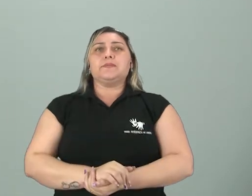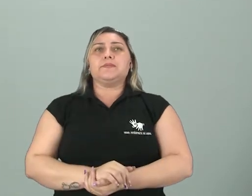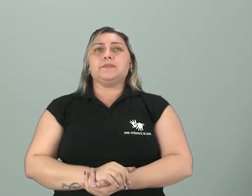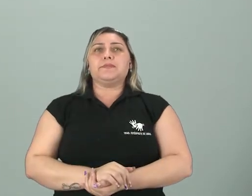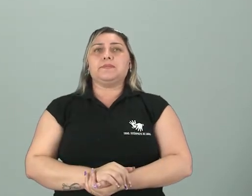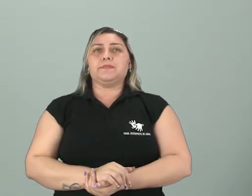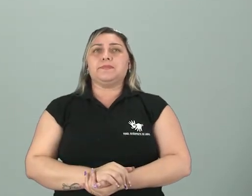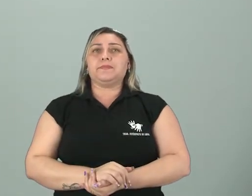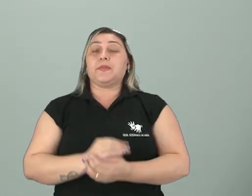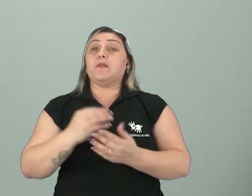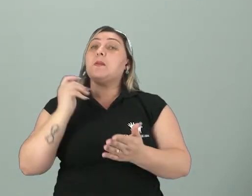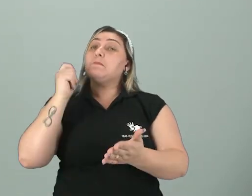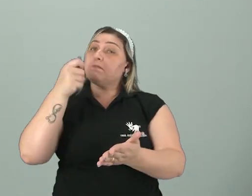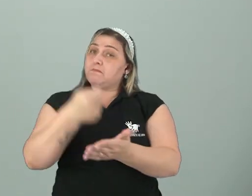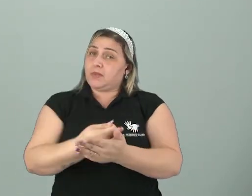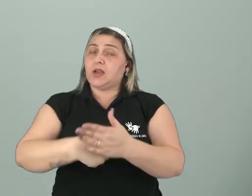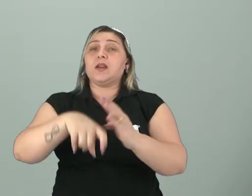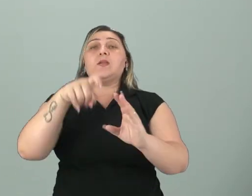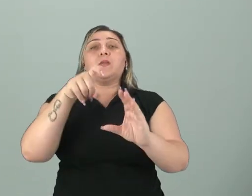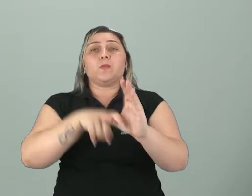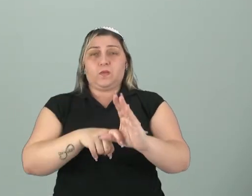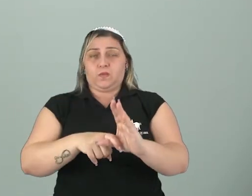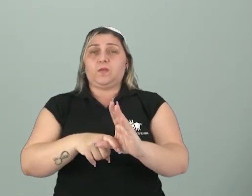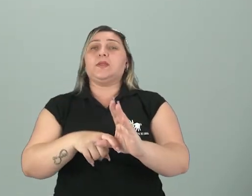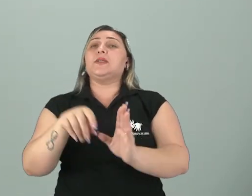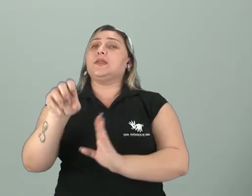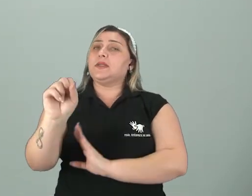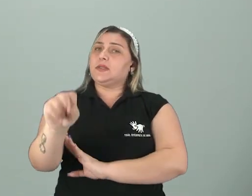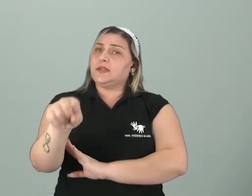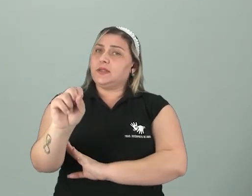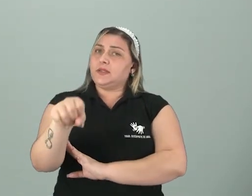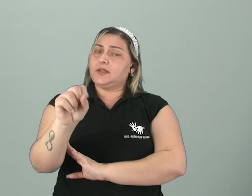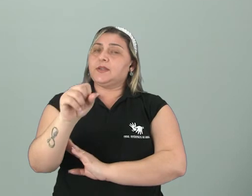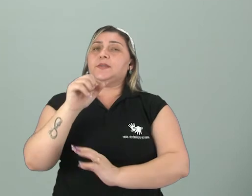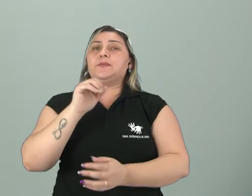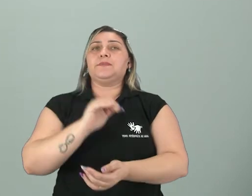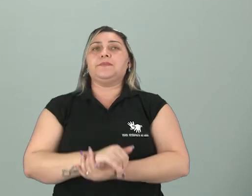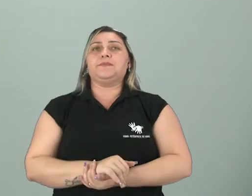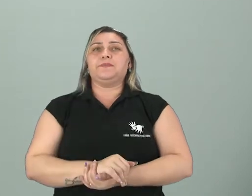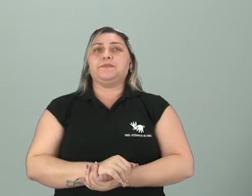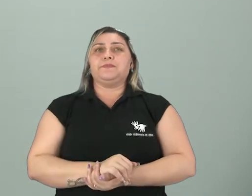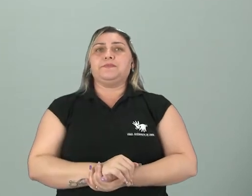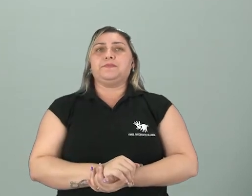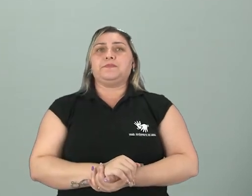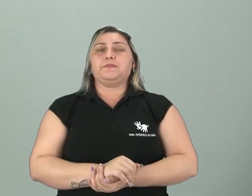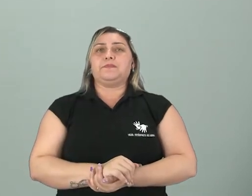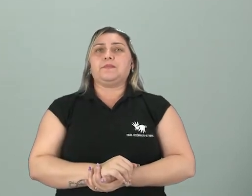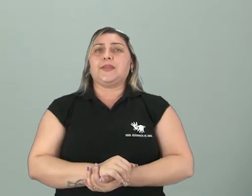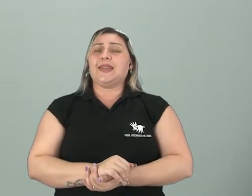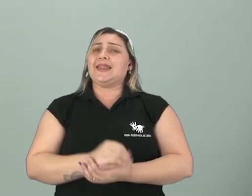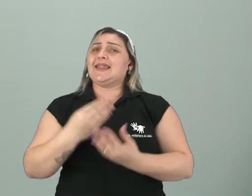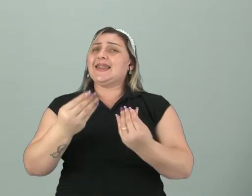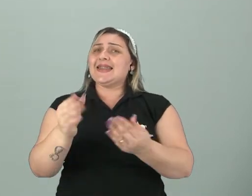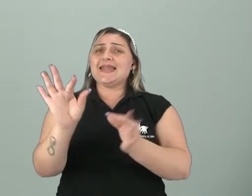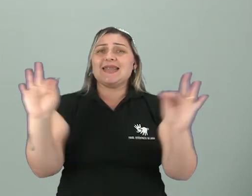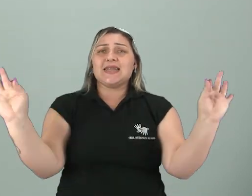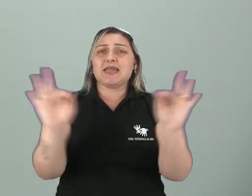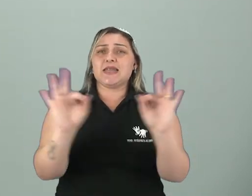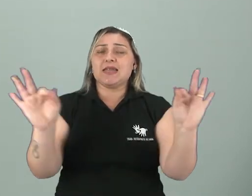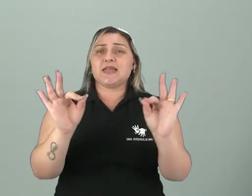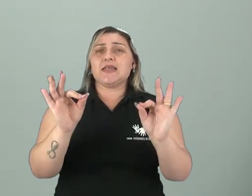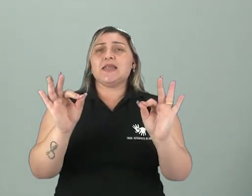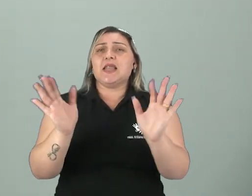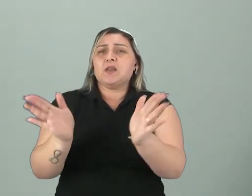sobrinho. Ele vai pagar a conta do padeiro com o dinheiro da herança para ser paga a conta do padeiro e nada vai dar aos